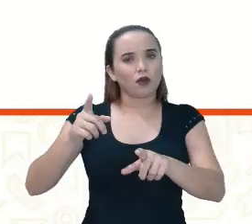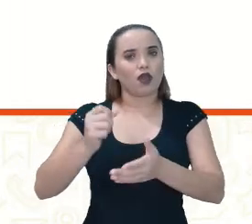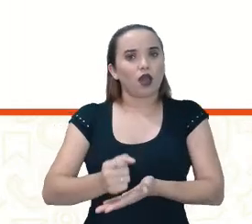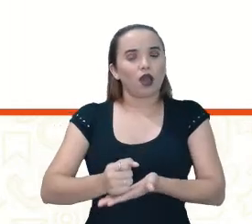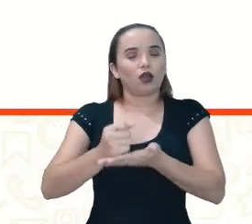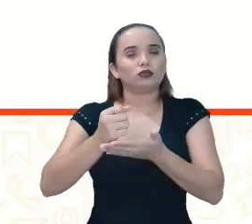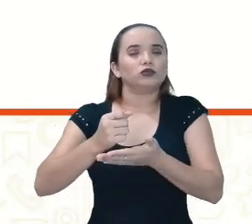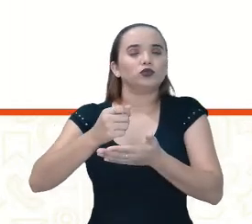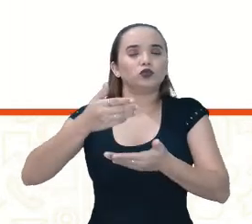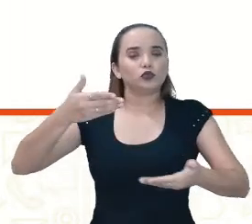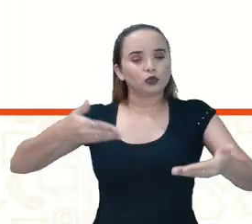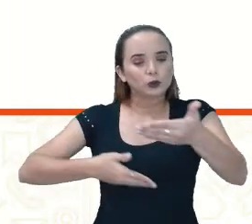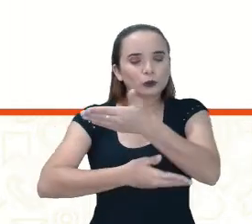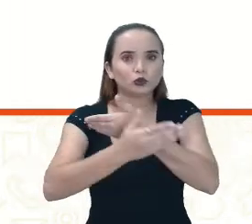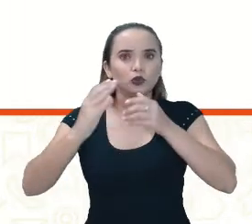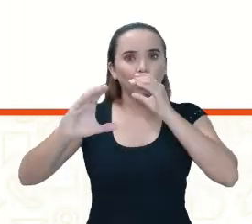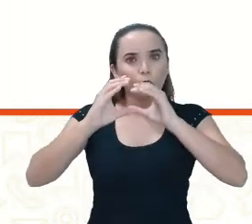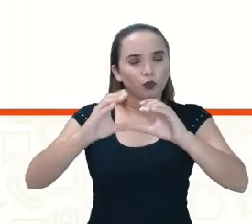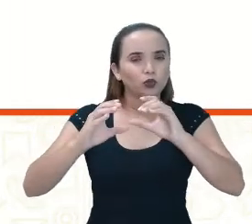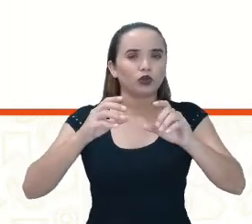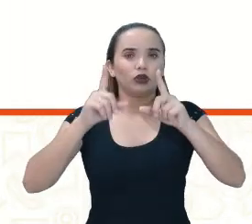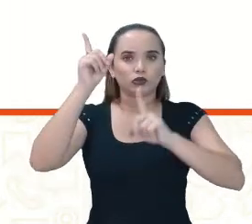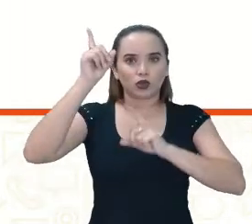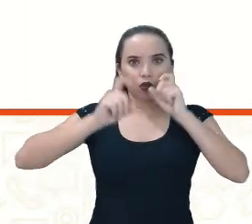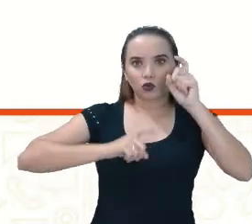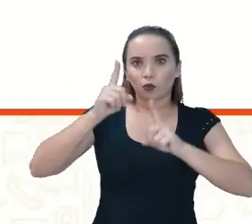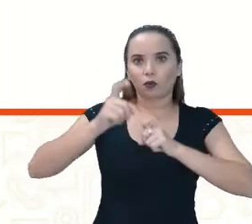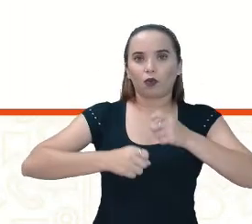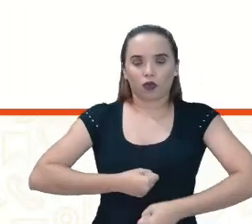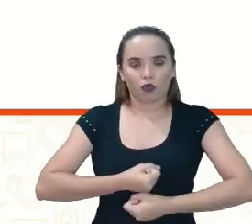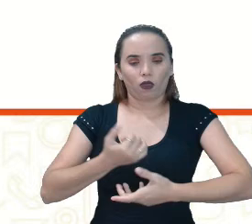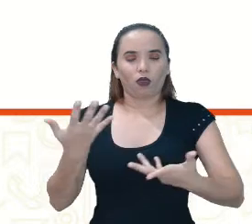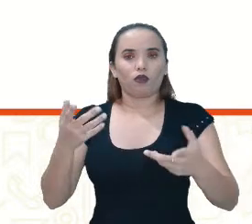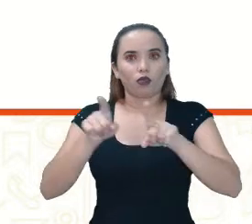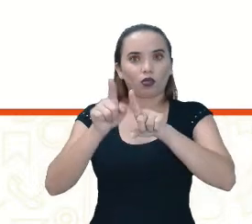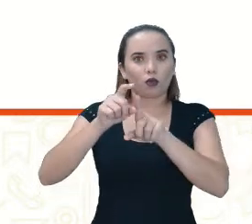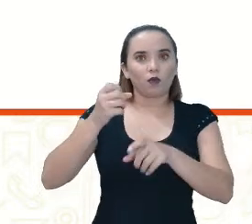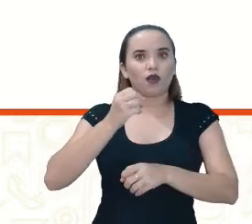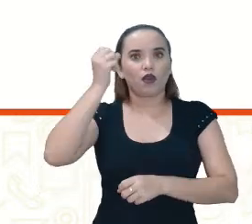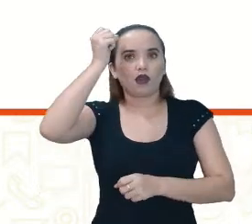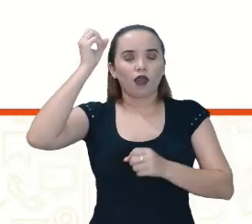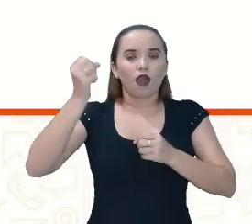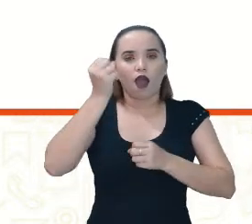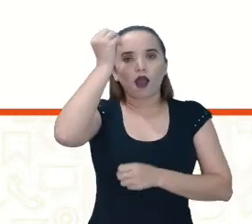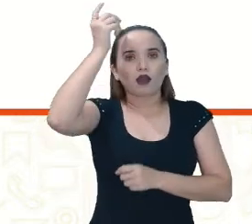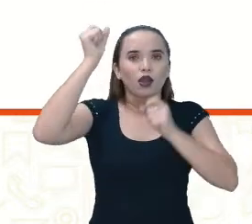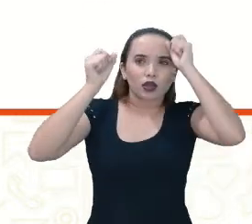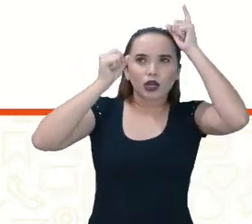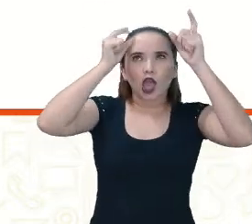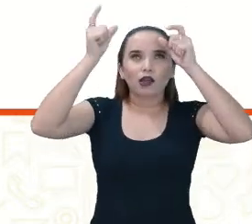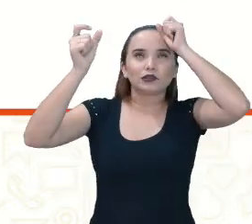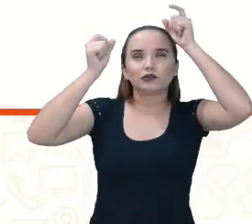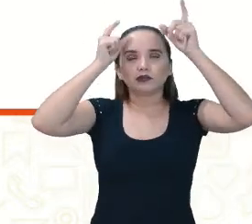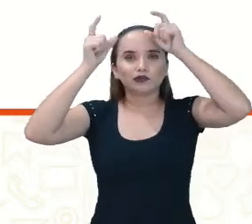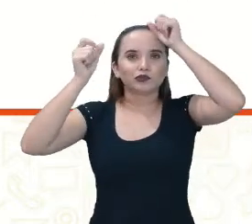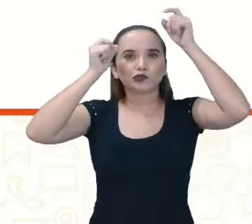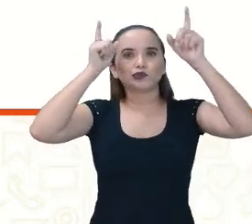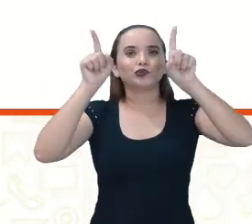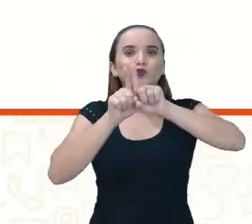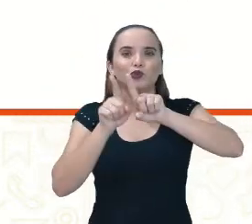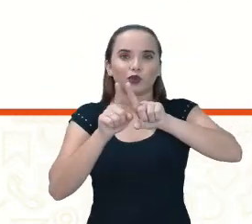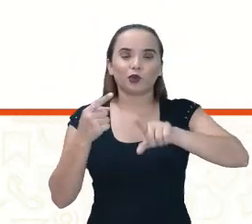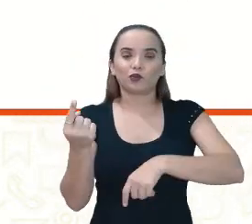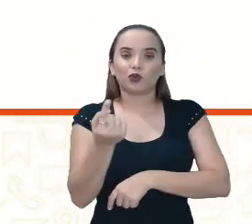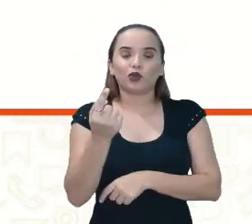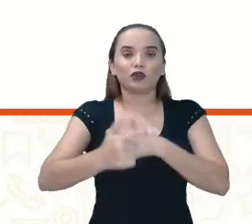a expressão, a criatividade, a autonomia. Então, temos aqui essa